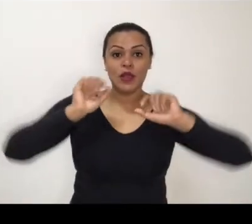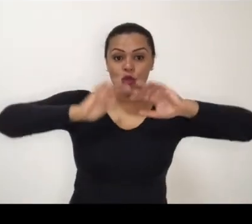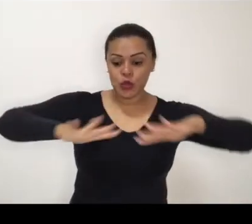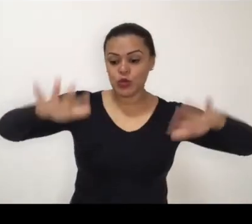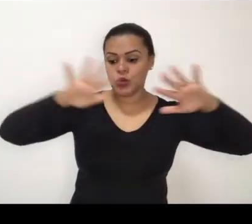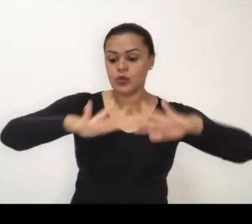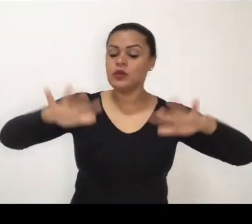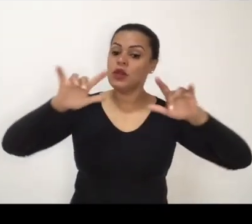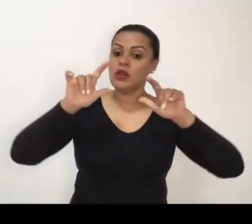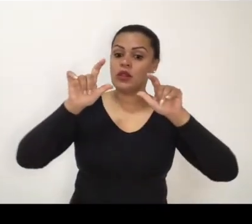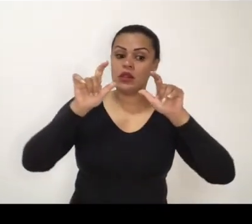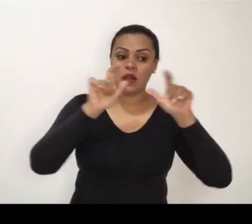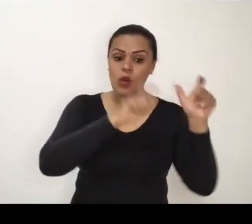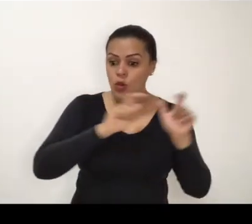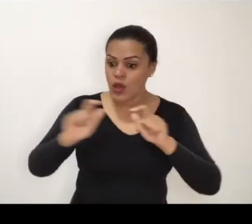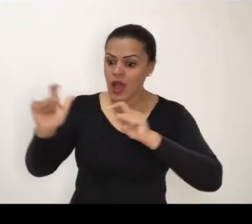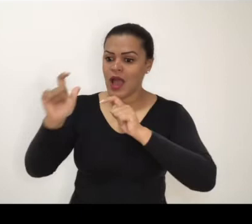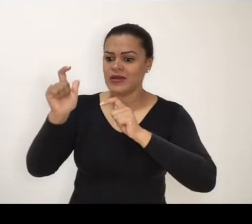com todas essas trocas,